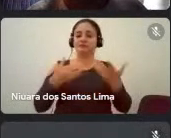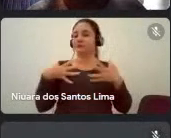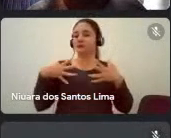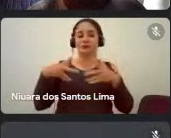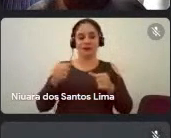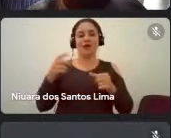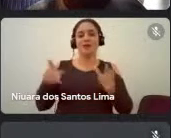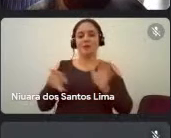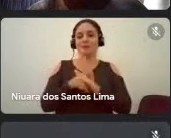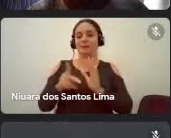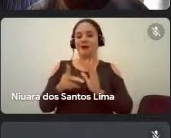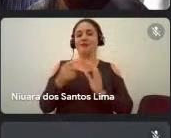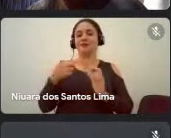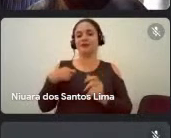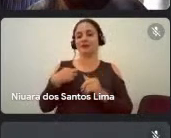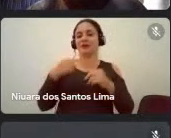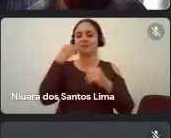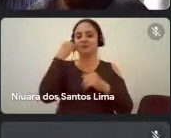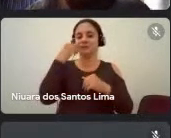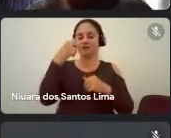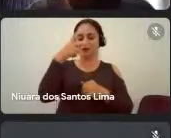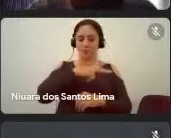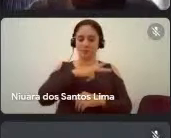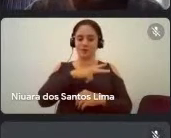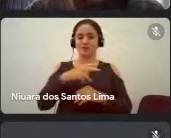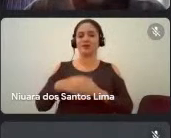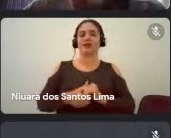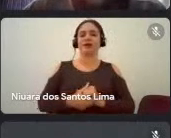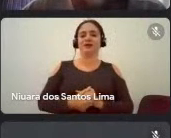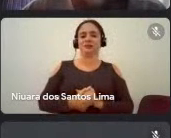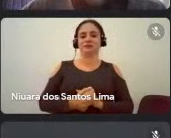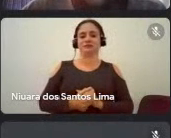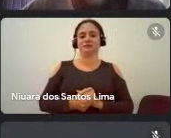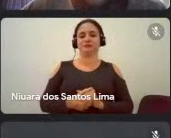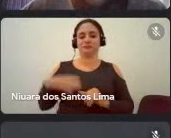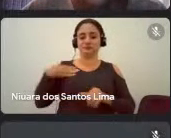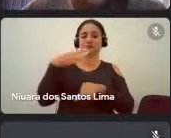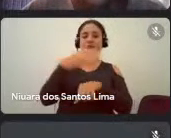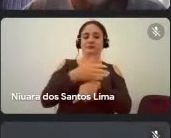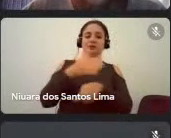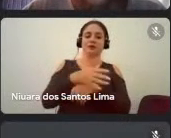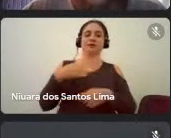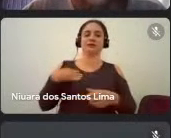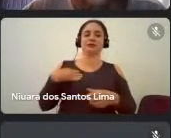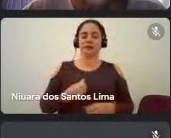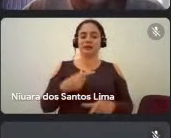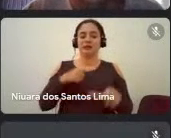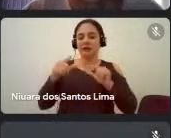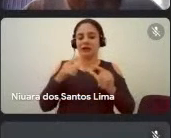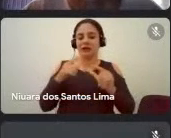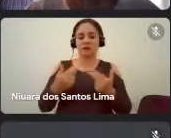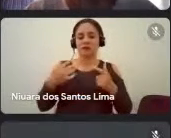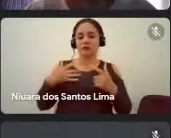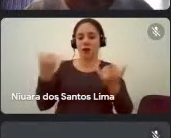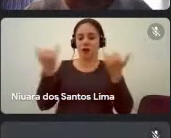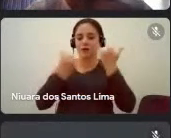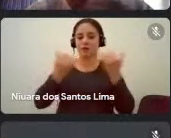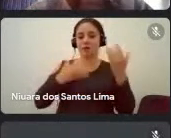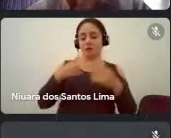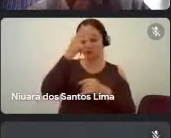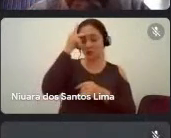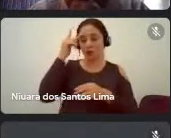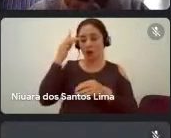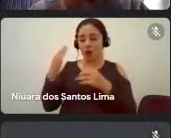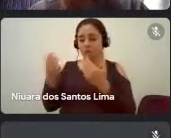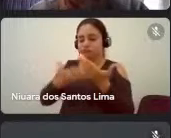faz parte dessa experiência pessoal de trabalho de campo. Trabalhar com corpus oral, a recolha, a convivência com as pessoas, que é algo